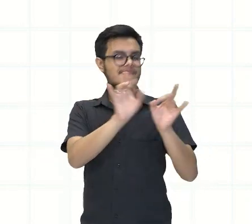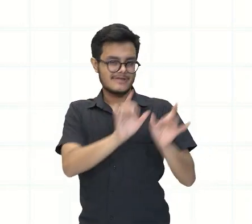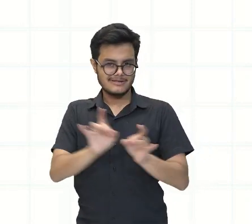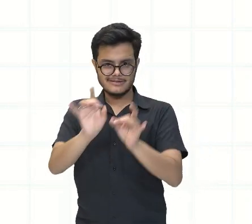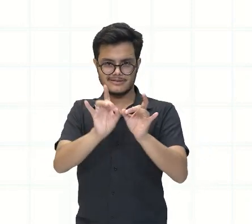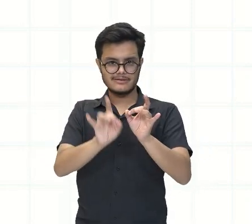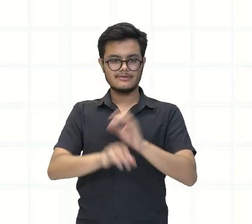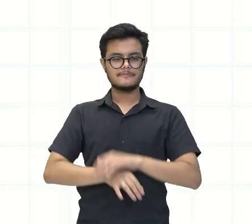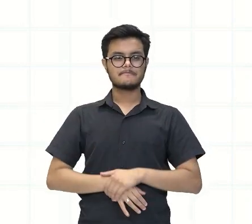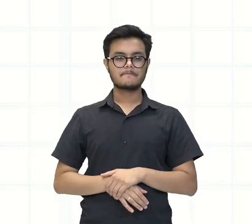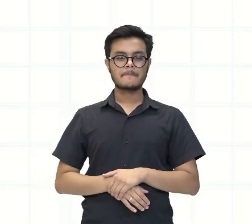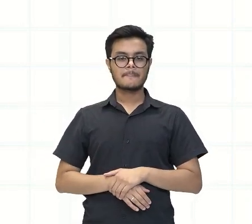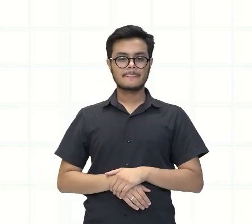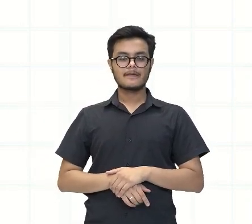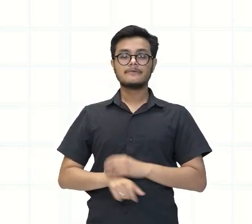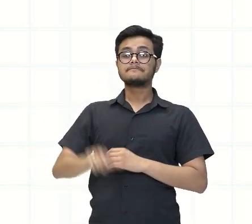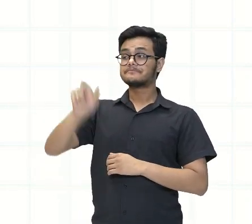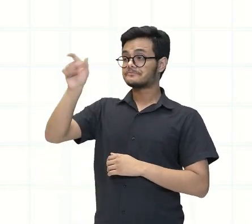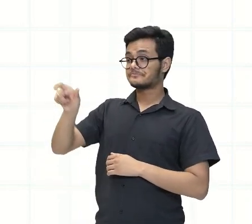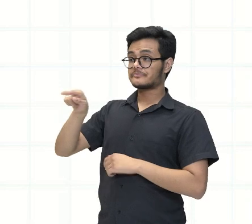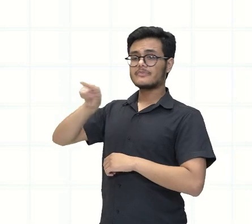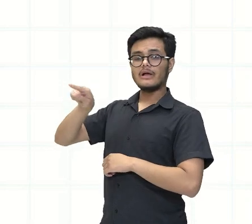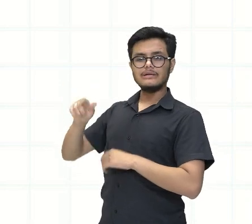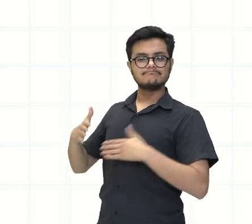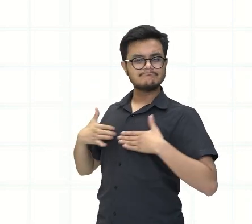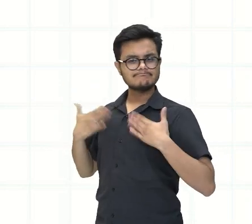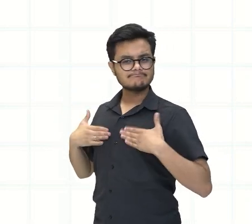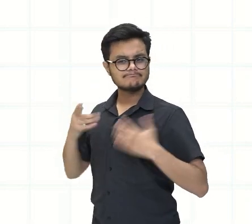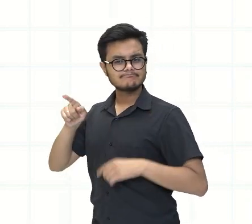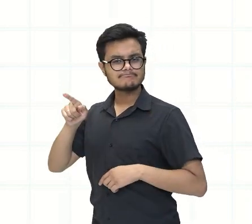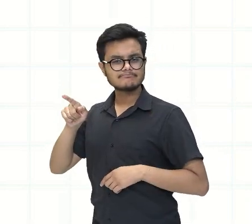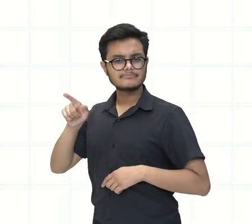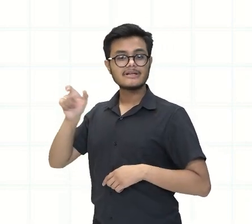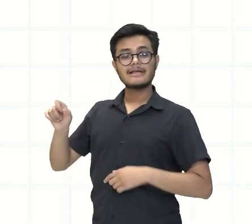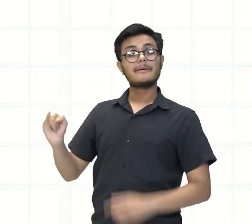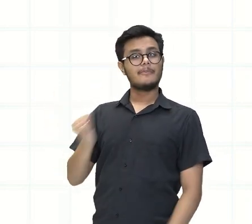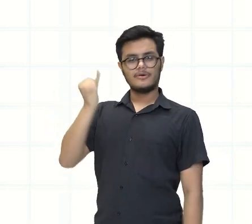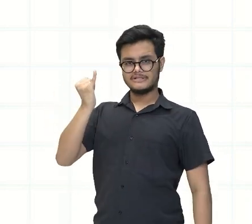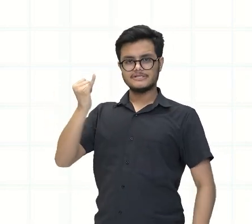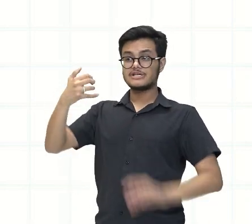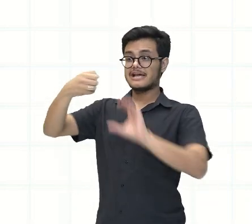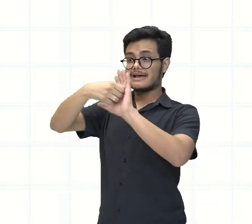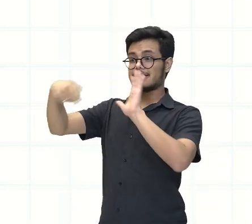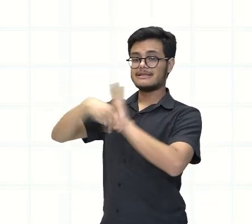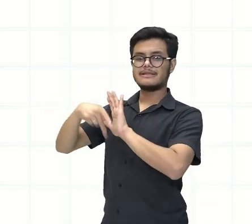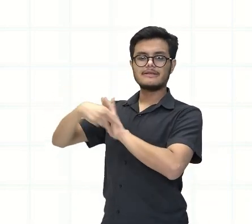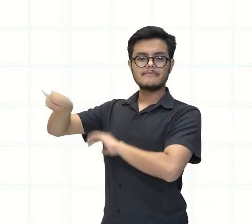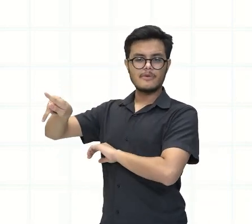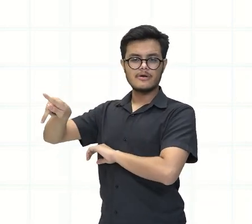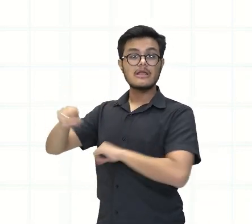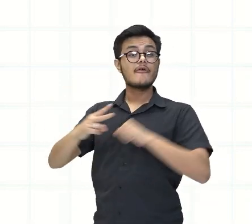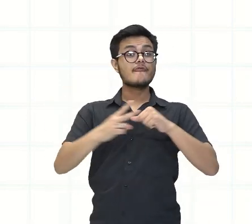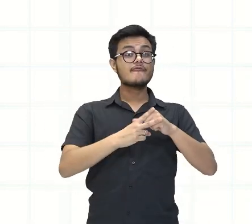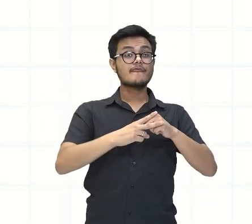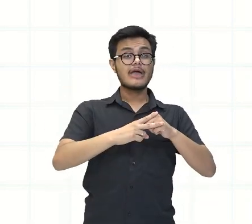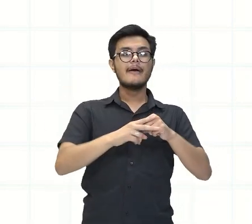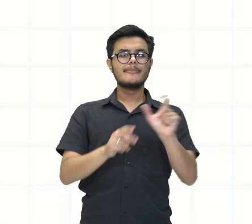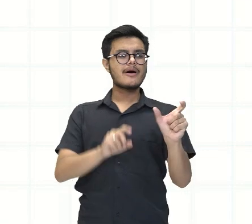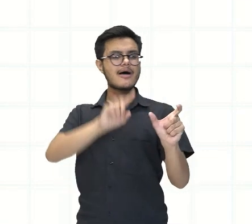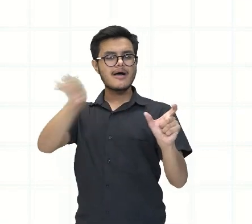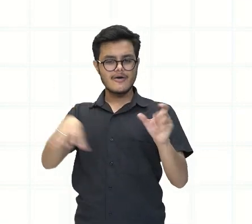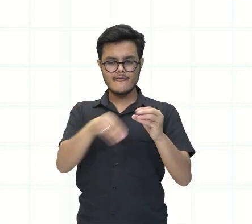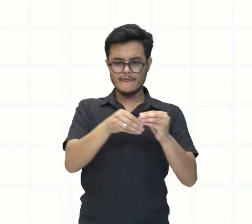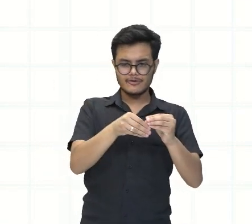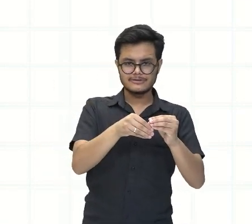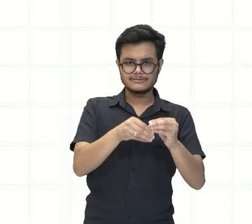E estar. João está contente. De novo, o que é mais importante é a caracterização. Então, aqui é verbo de ligação. E João está